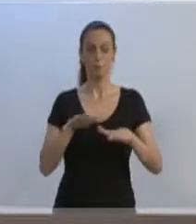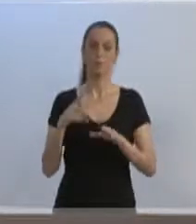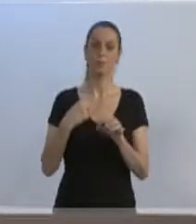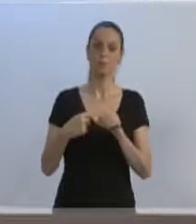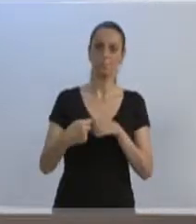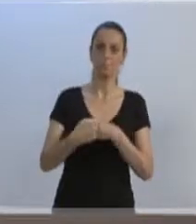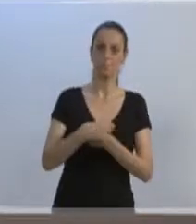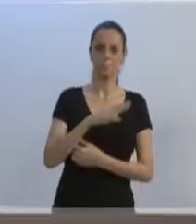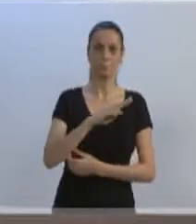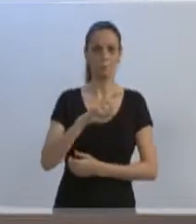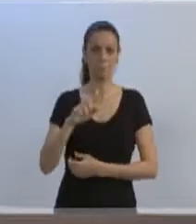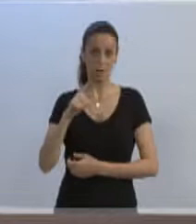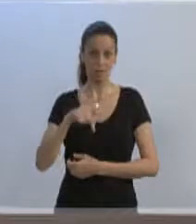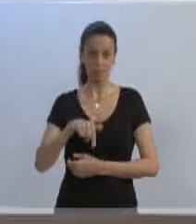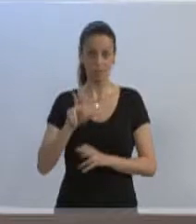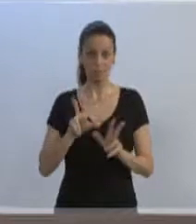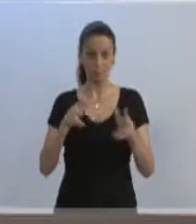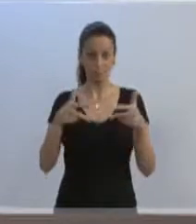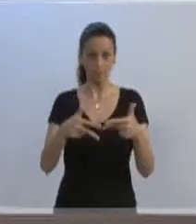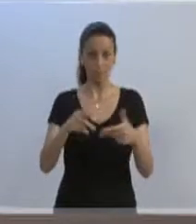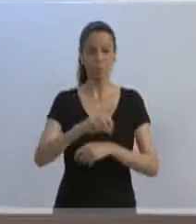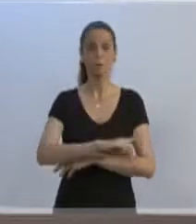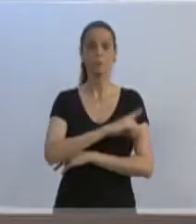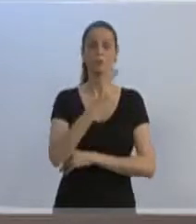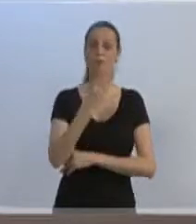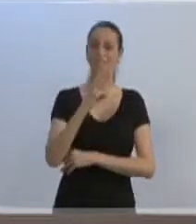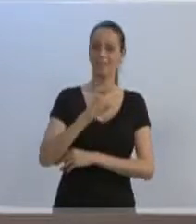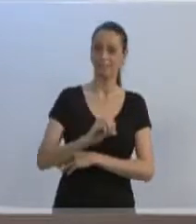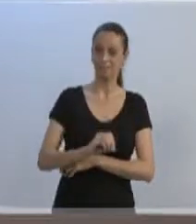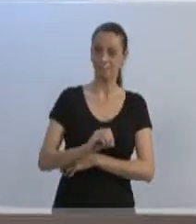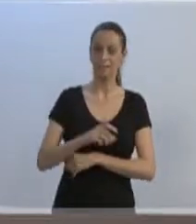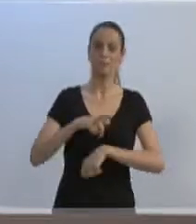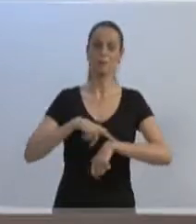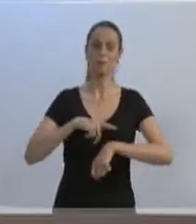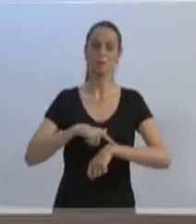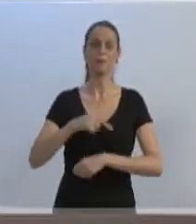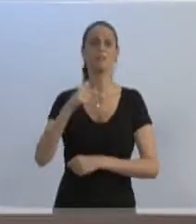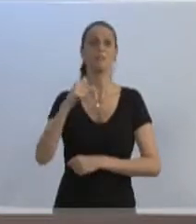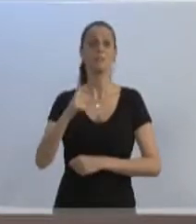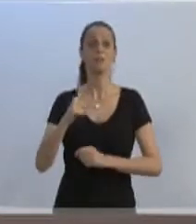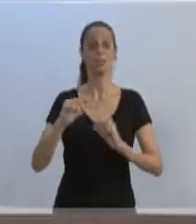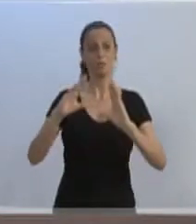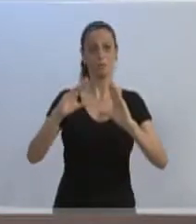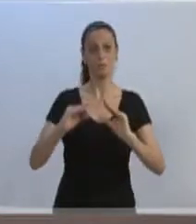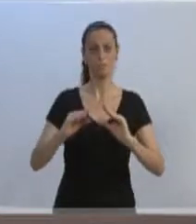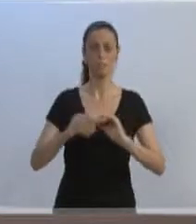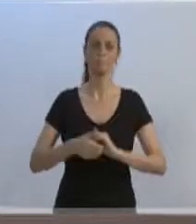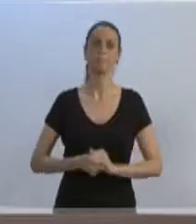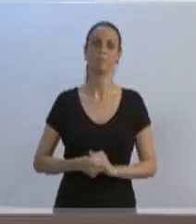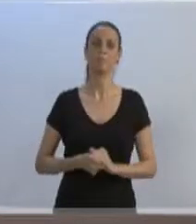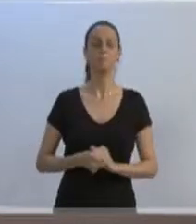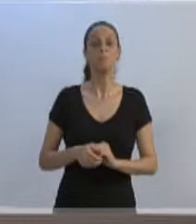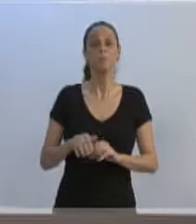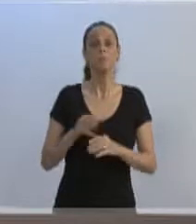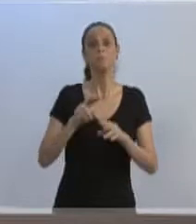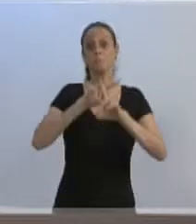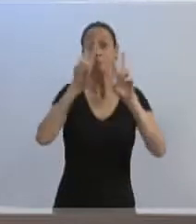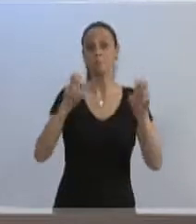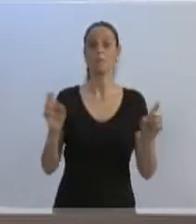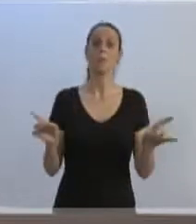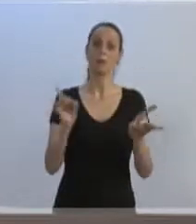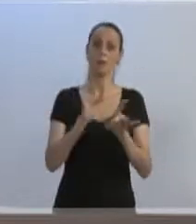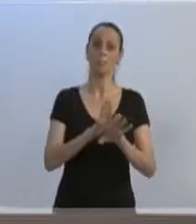de blumenau neste plenário dia 30 às 19 horas e 30 de agosto nada mais havendo a tratar eu